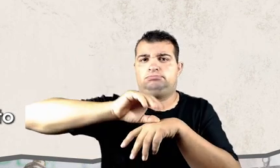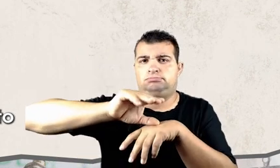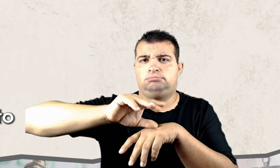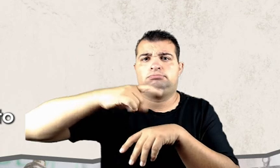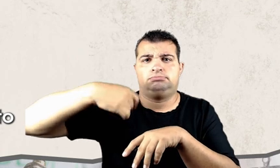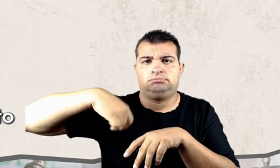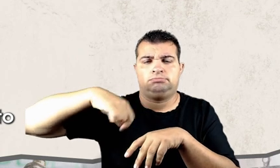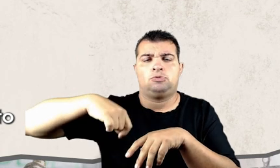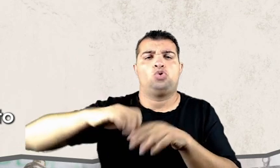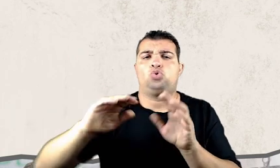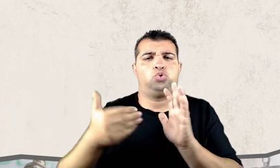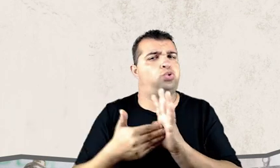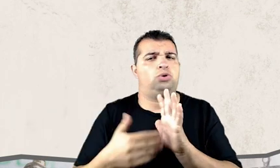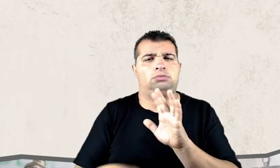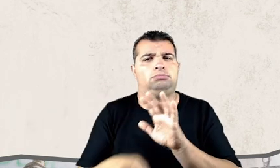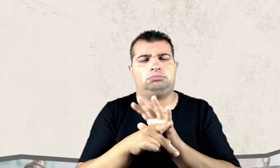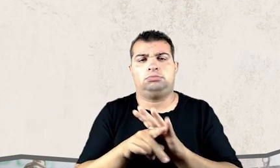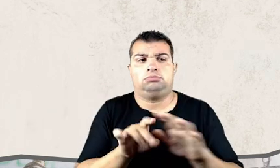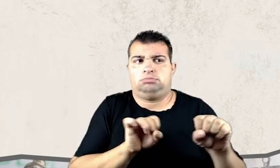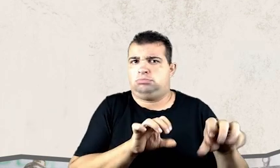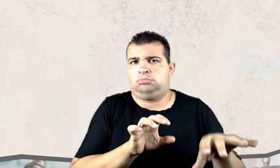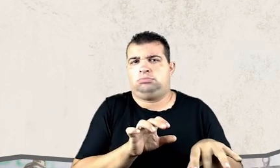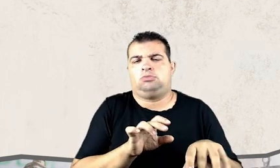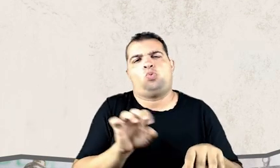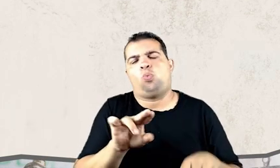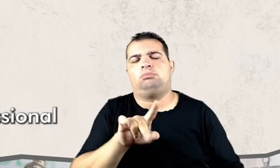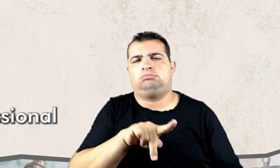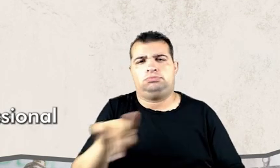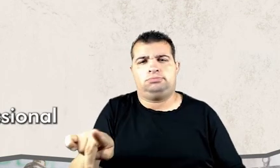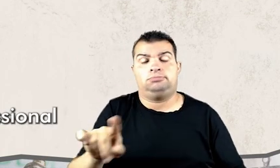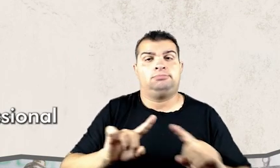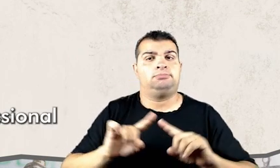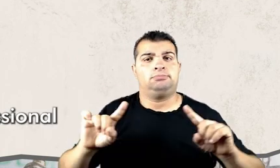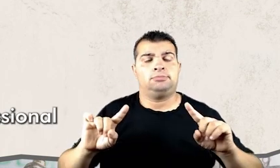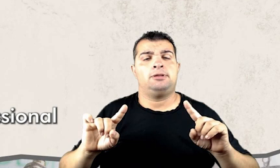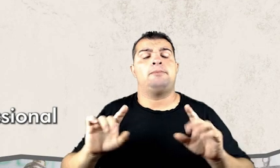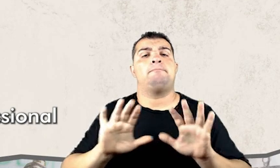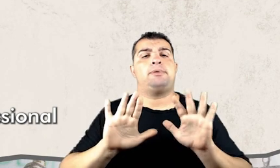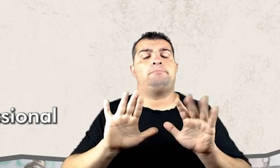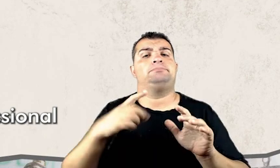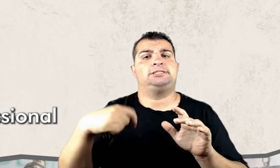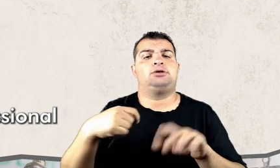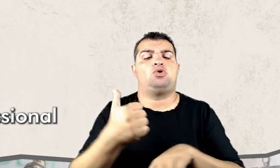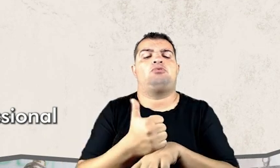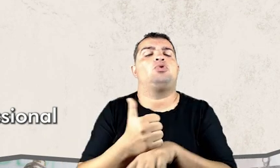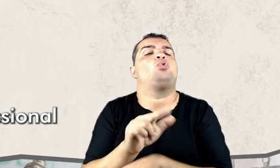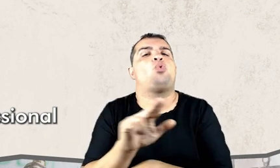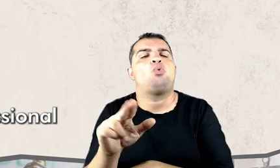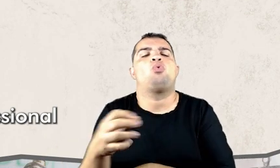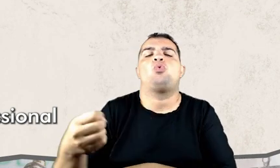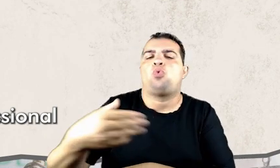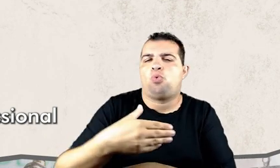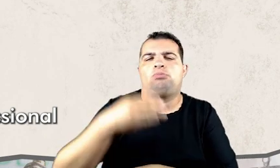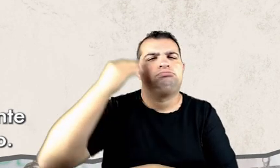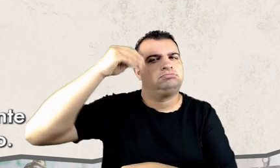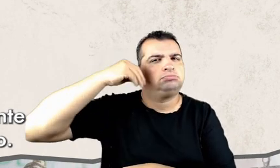é um conhecimento que deve ser de domínio de todos os educadores, mas deverá haver um novo profissional